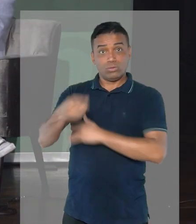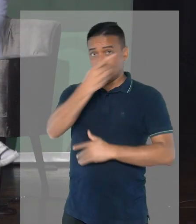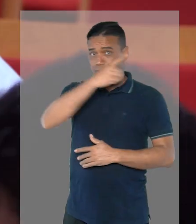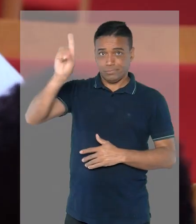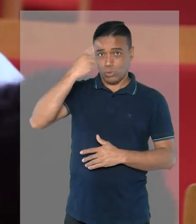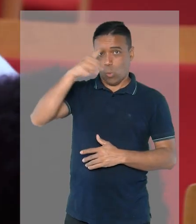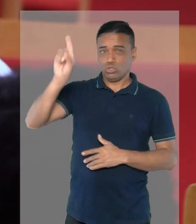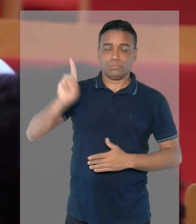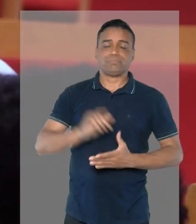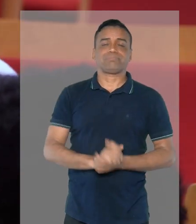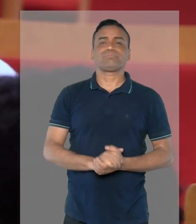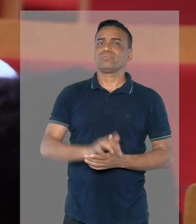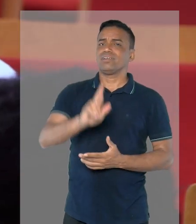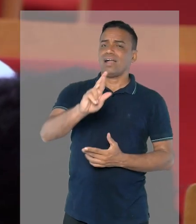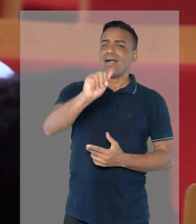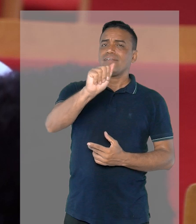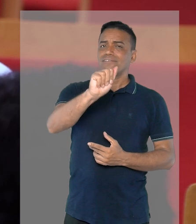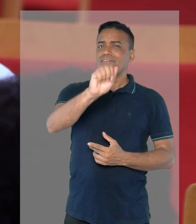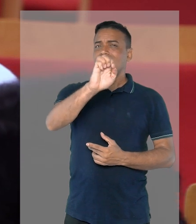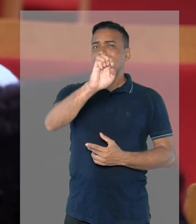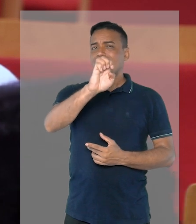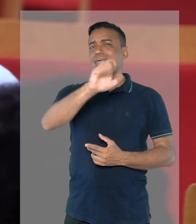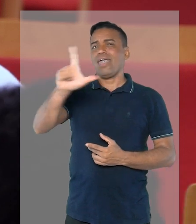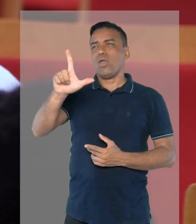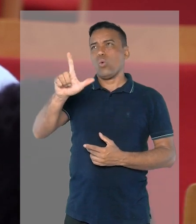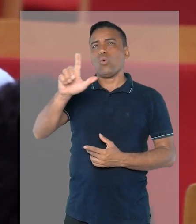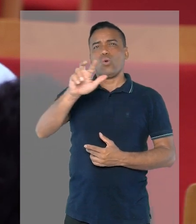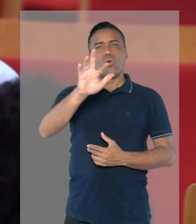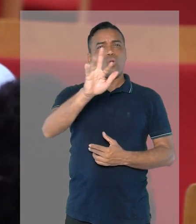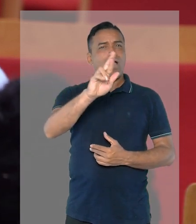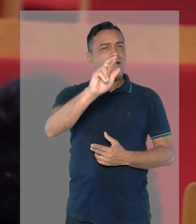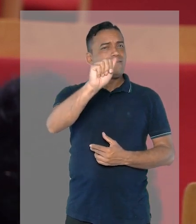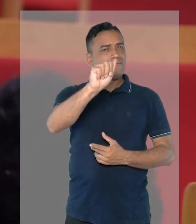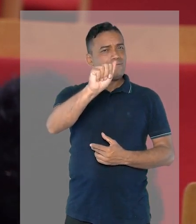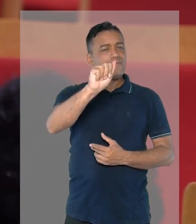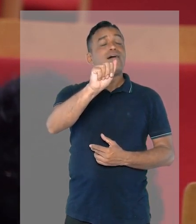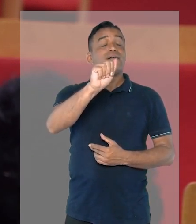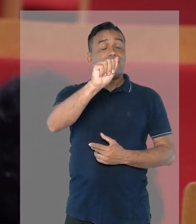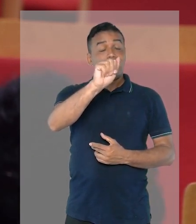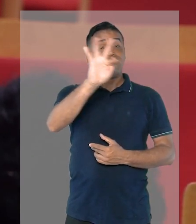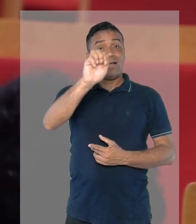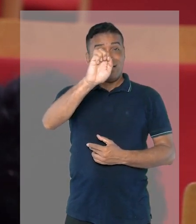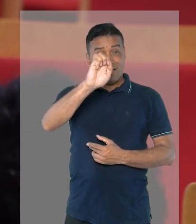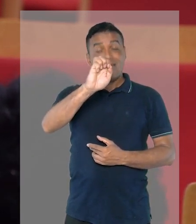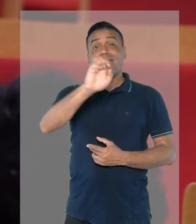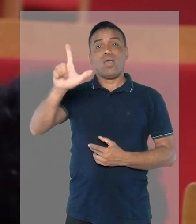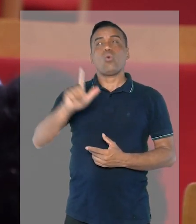pergunta. Rafael, eu queria perguntar, assim, você falar aí